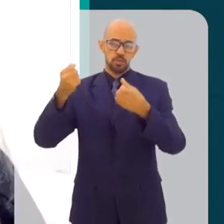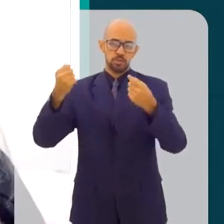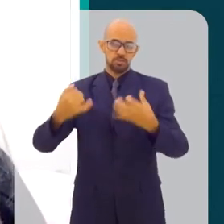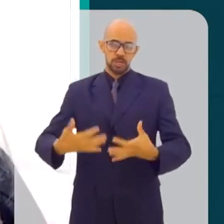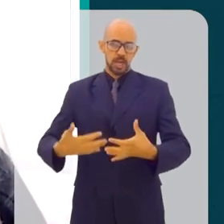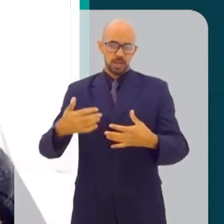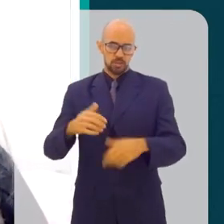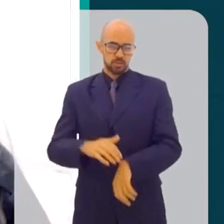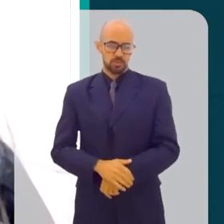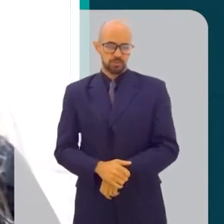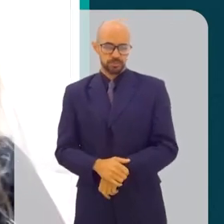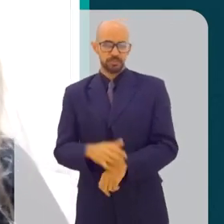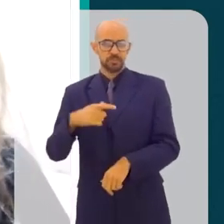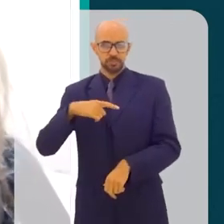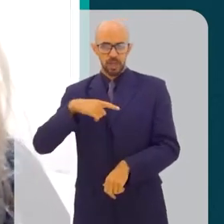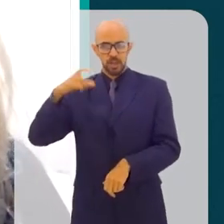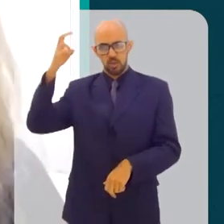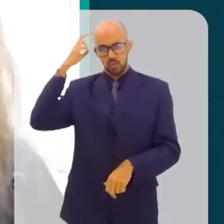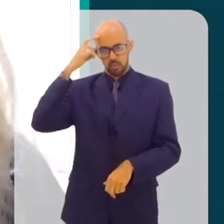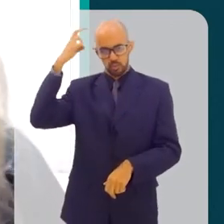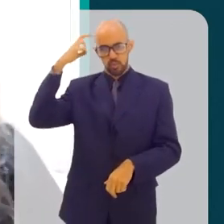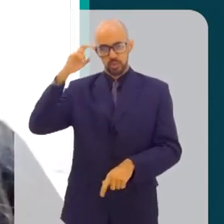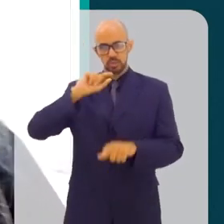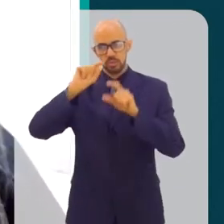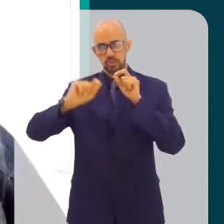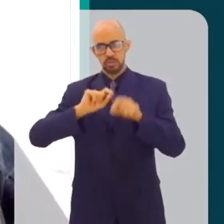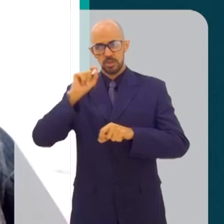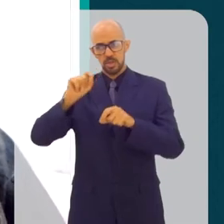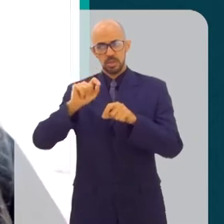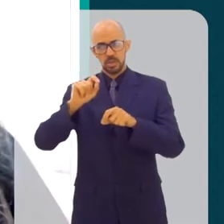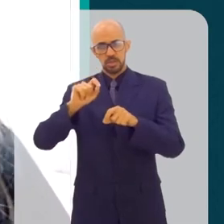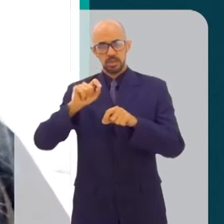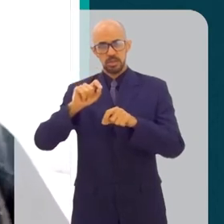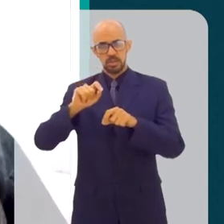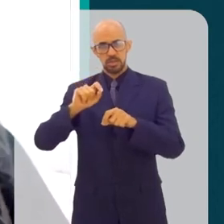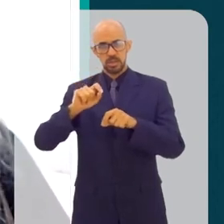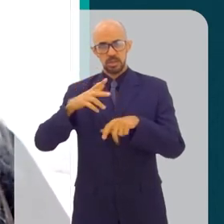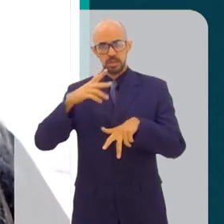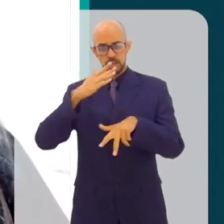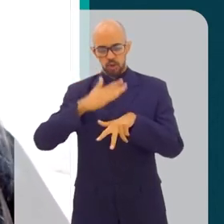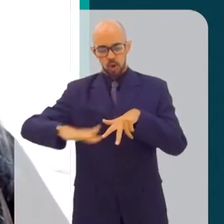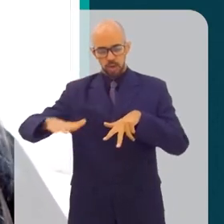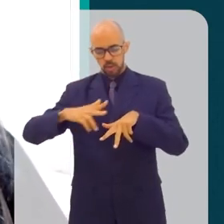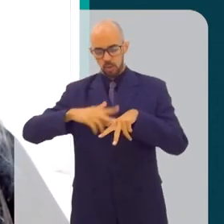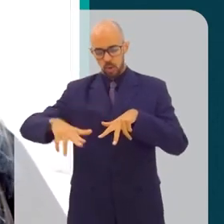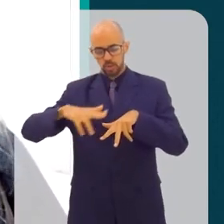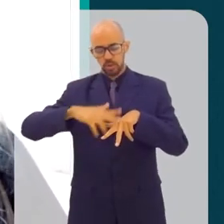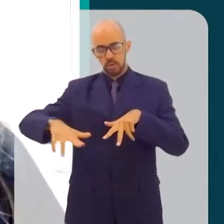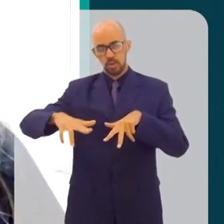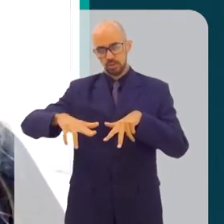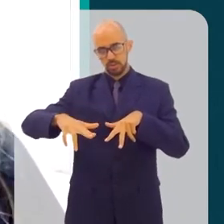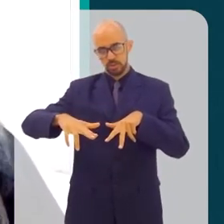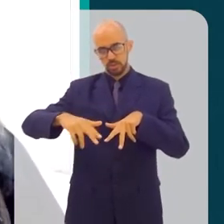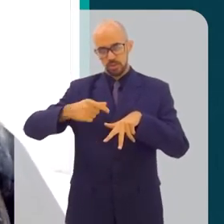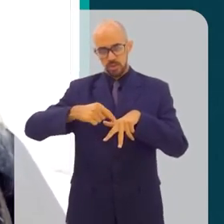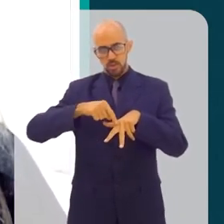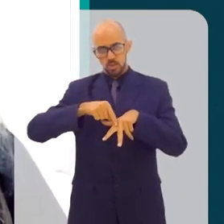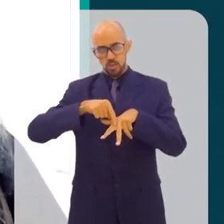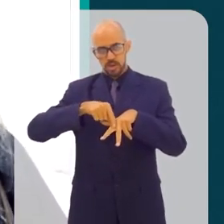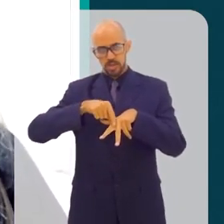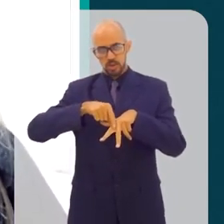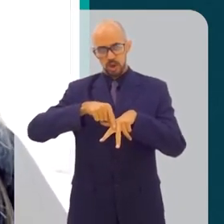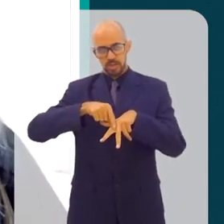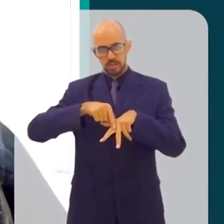permitido, né? Tem culturas aí que mutilam mulheres, né? Cortam o